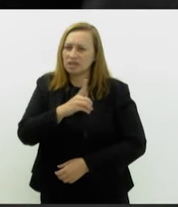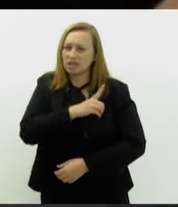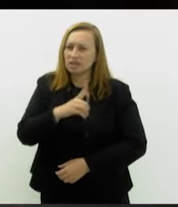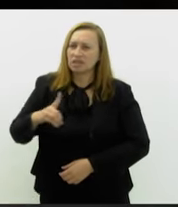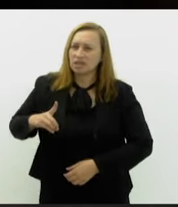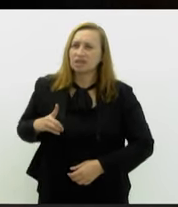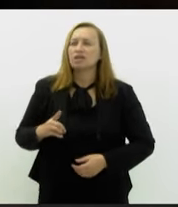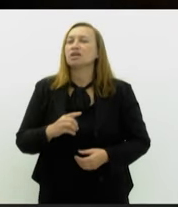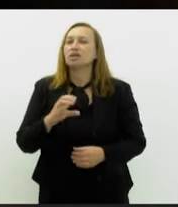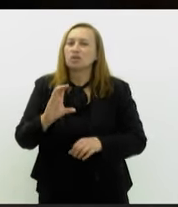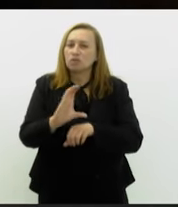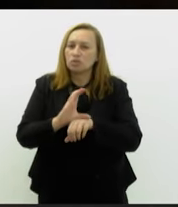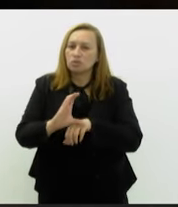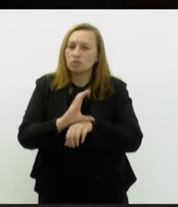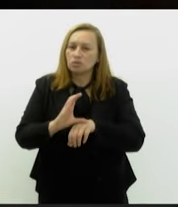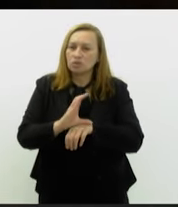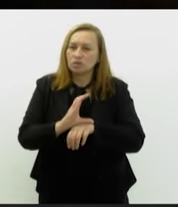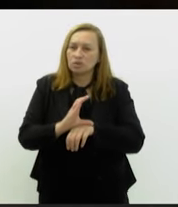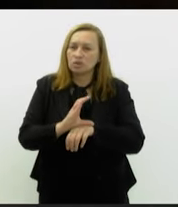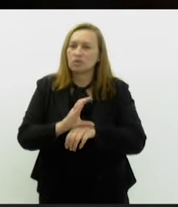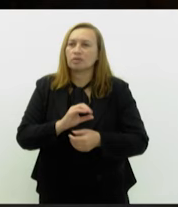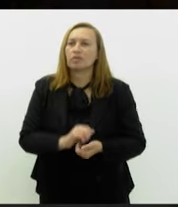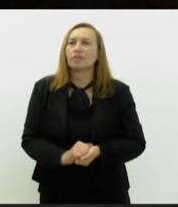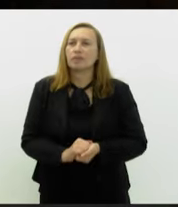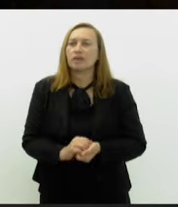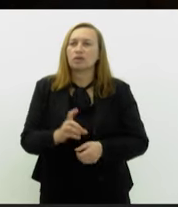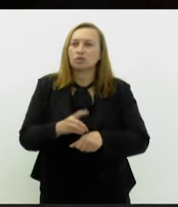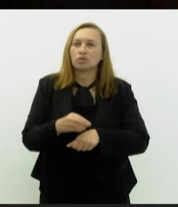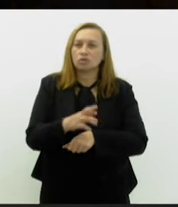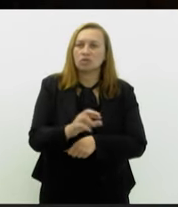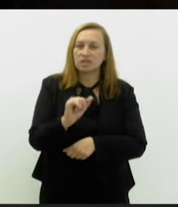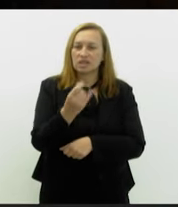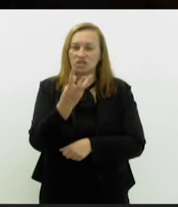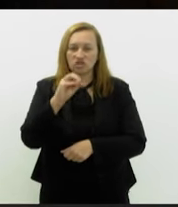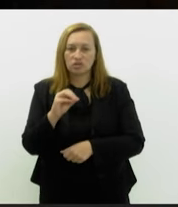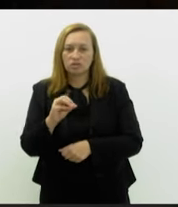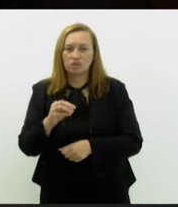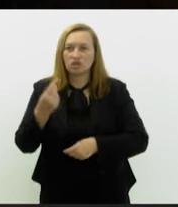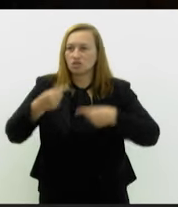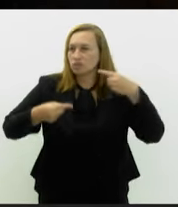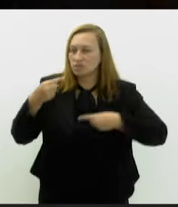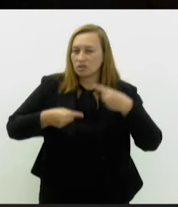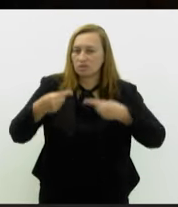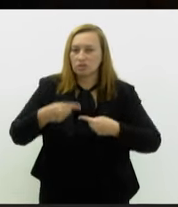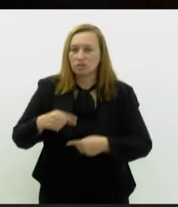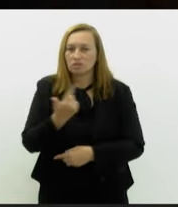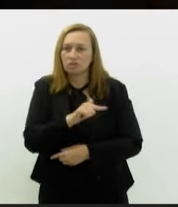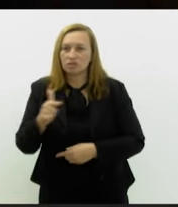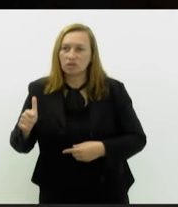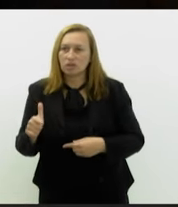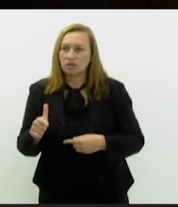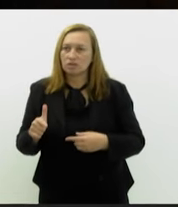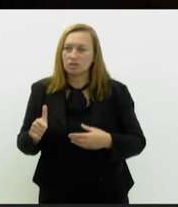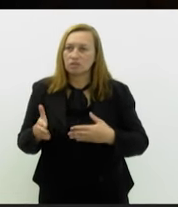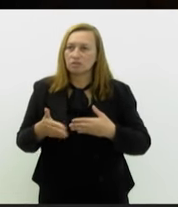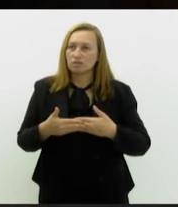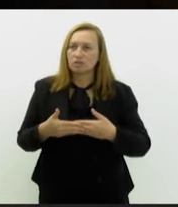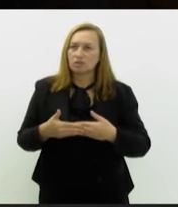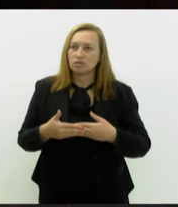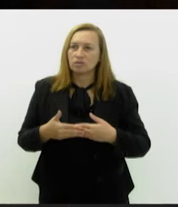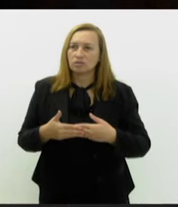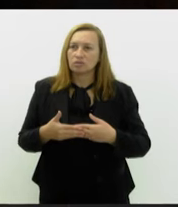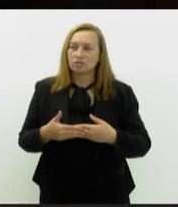pela constitucionalidade, relator, deputado doutor Serginho. Em discussão, não havendo quem queira... Para declarar voto